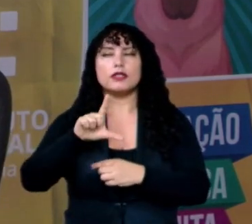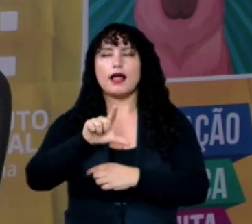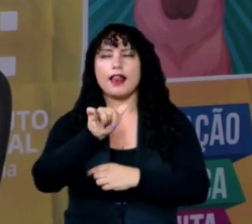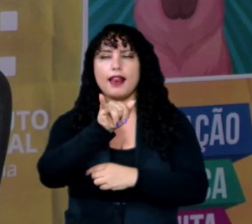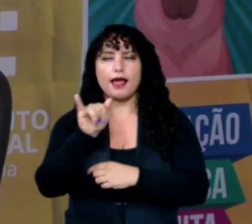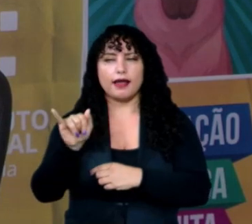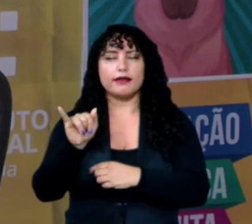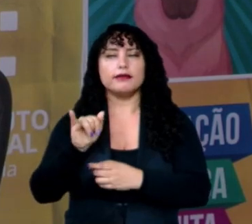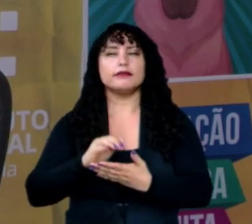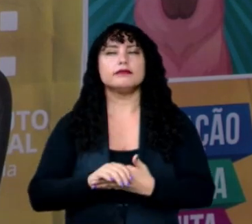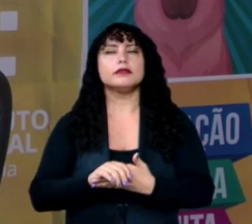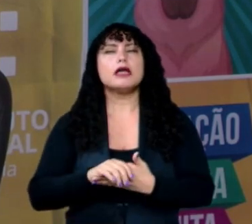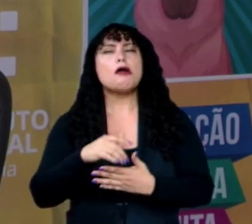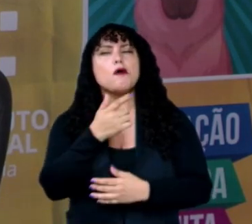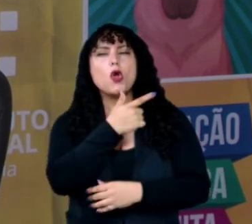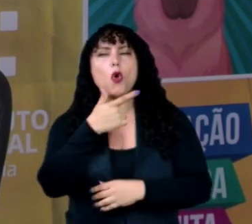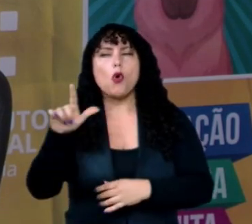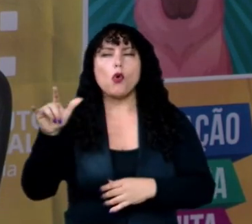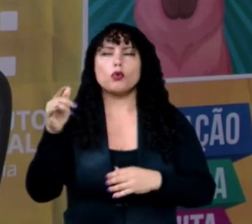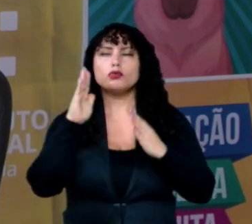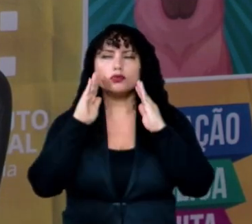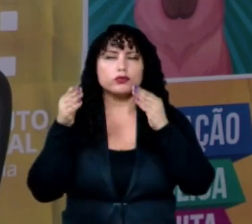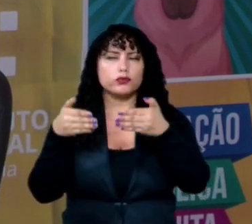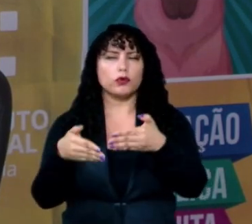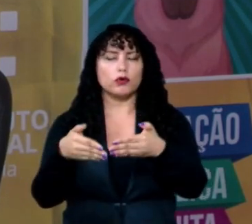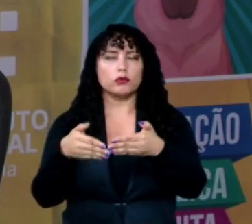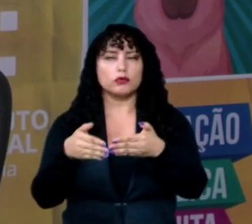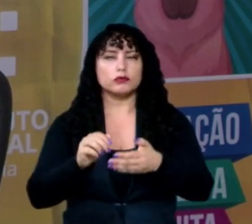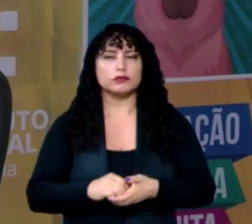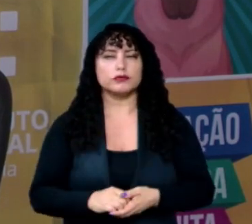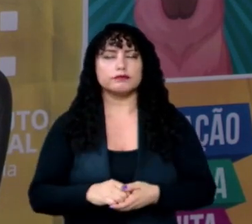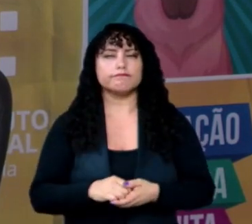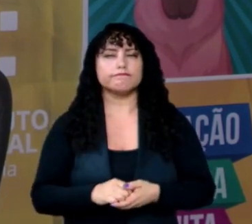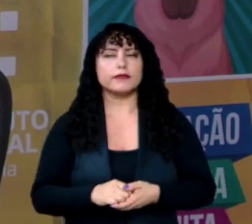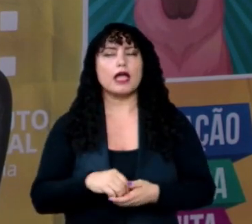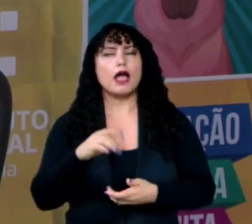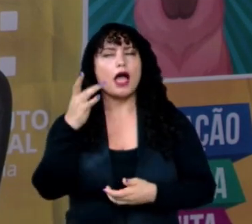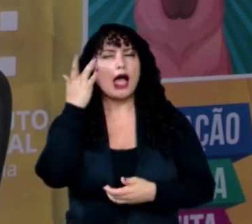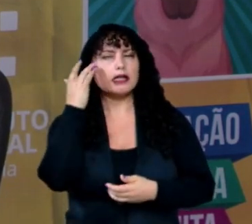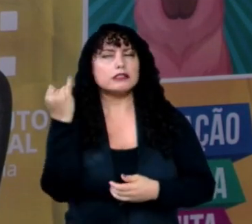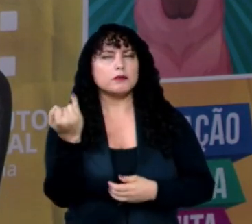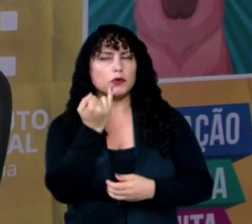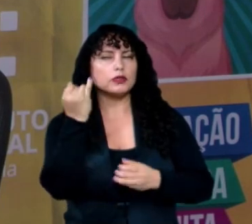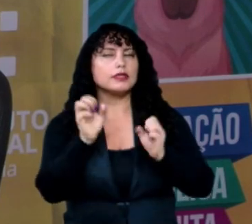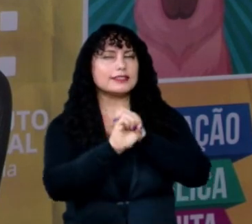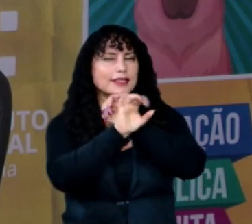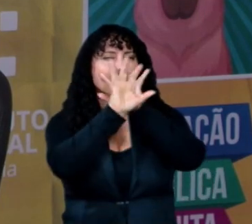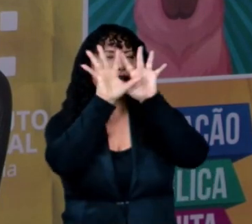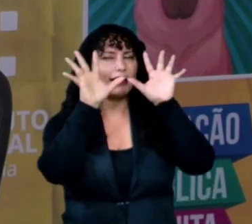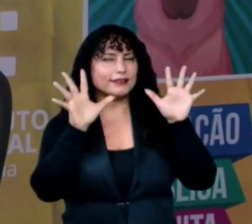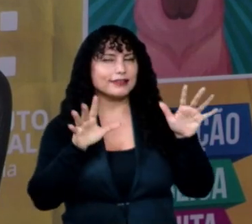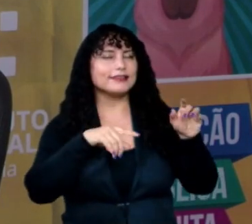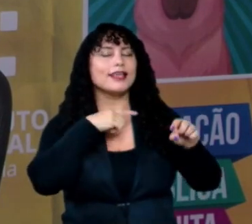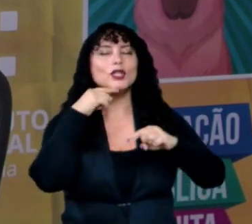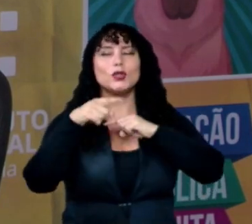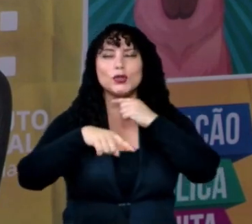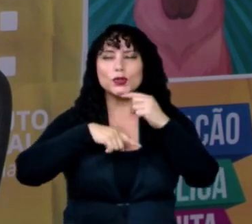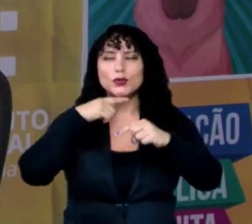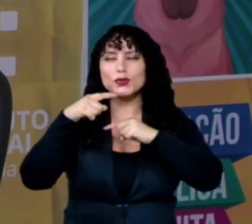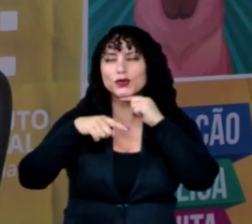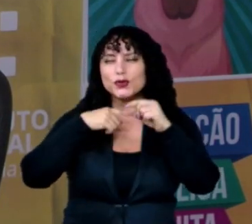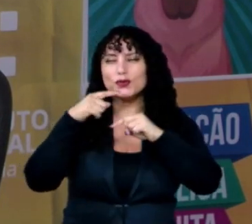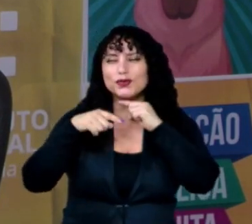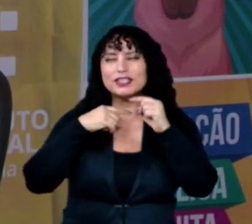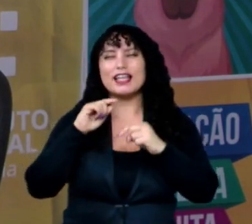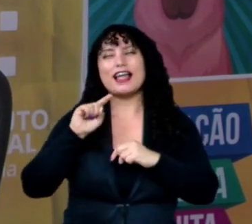né? E ela vem com outro enfoque. Então, a gente até acha importante esclarecer mesmo, porque há muita dúvida, né? Ah,